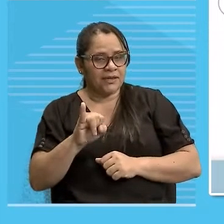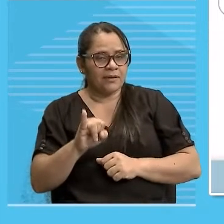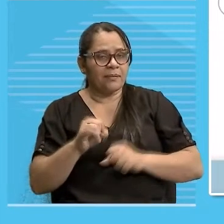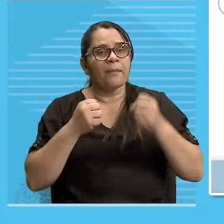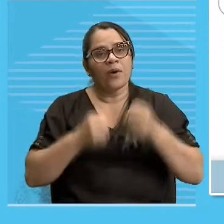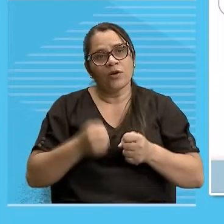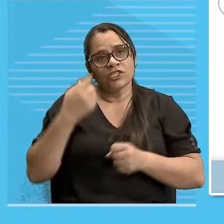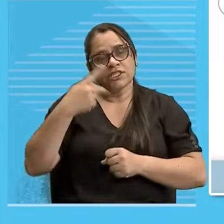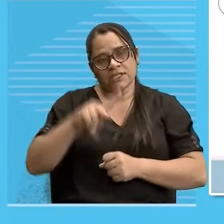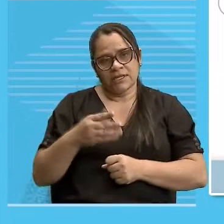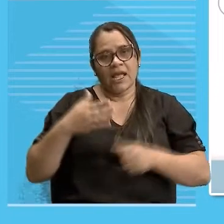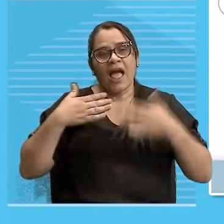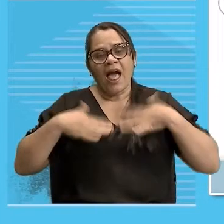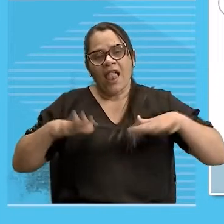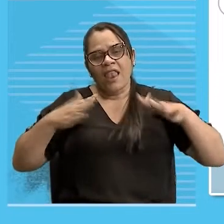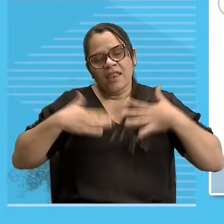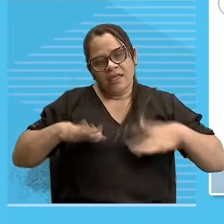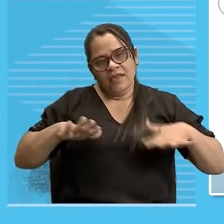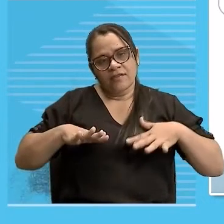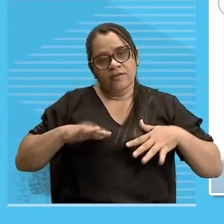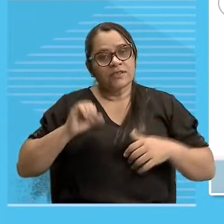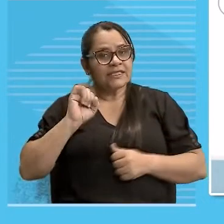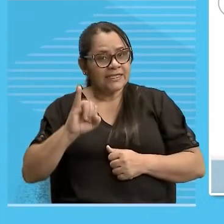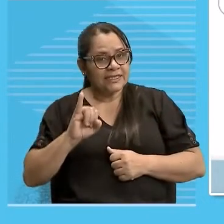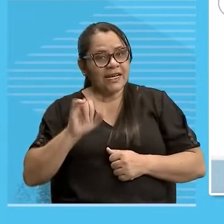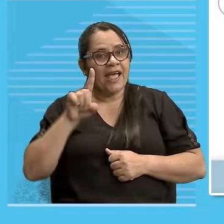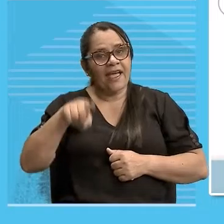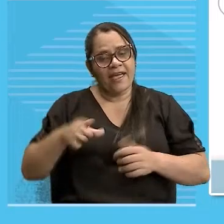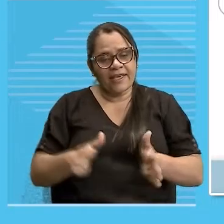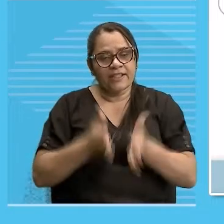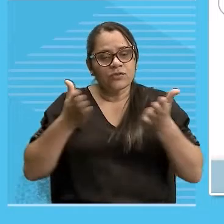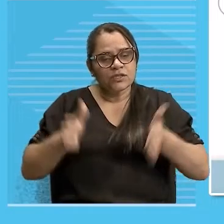Se é entusiasmo, enfim.